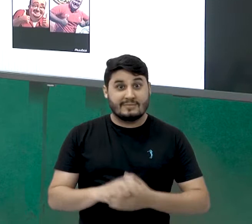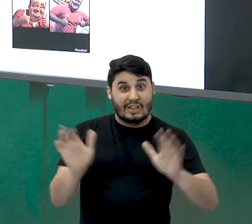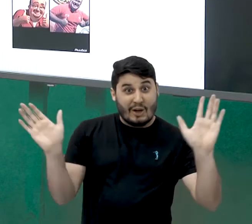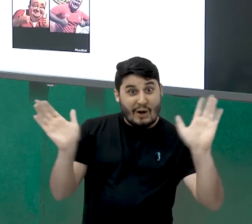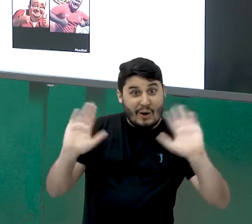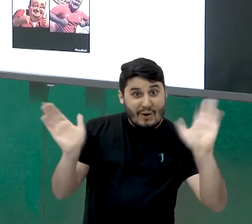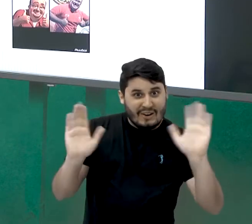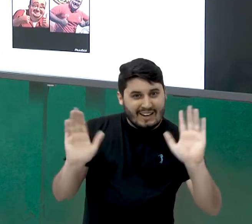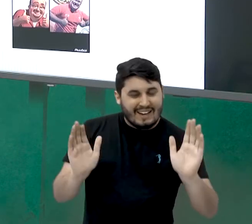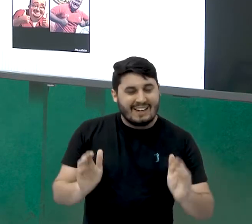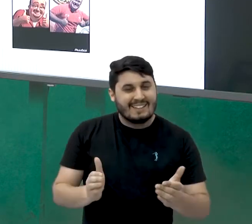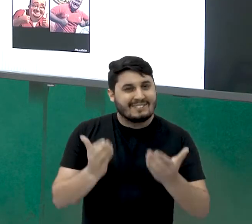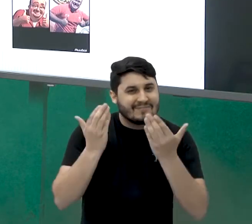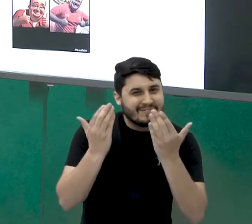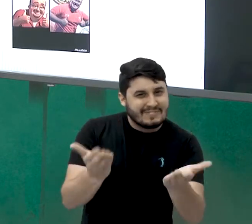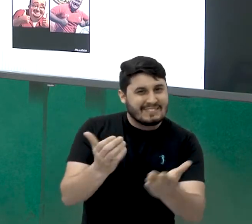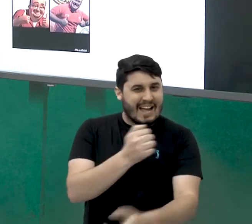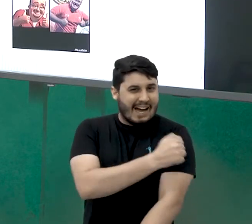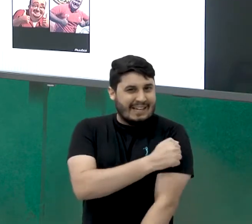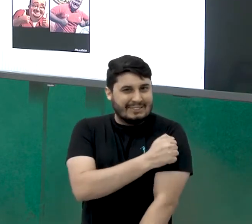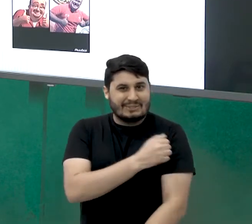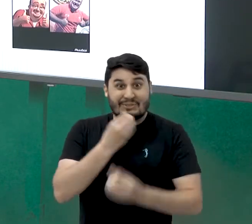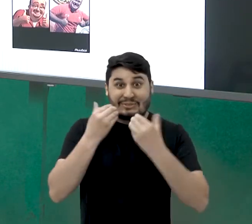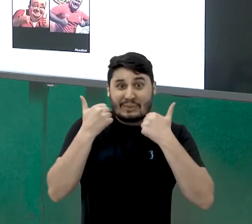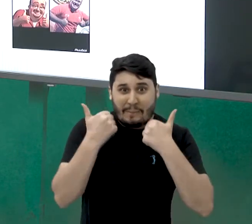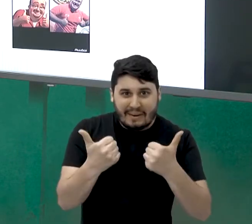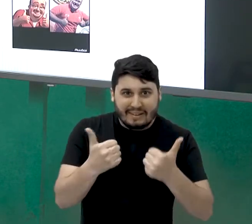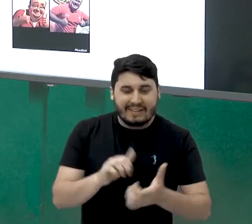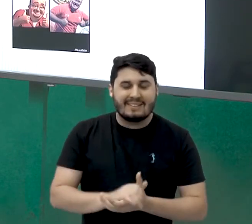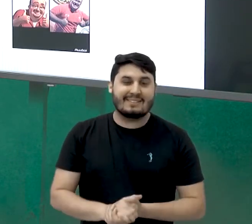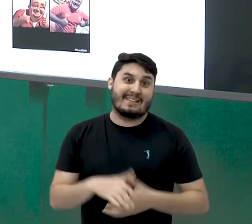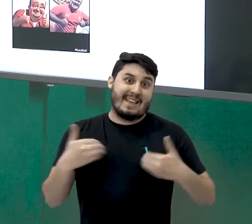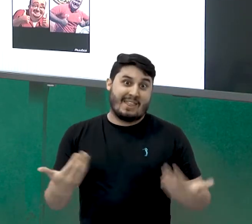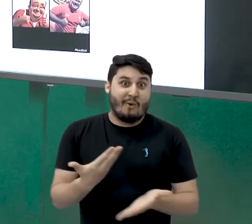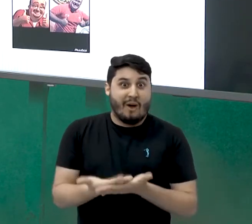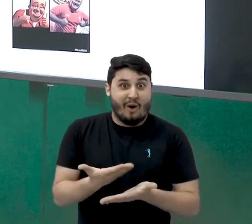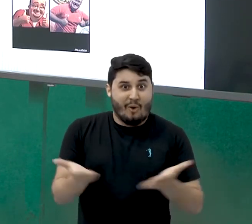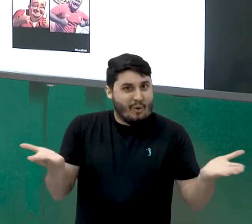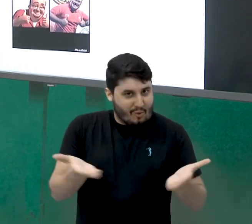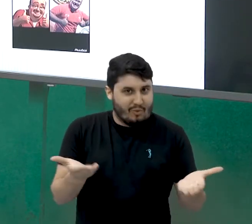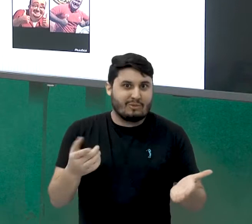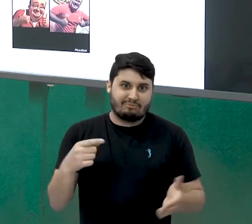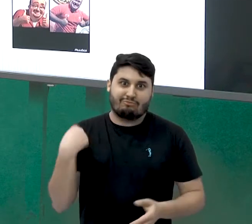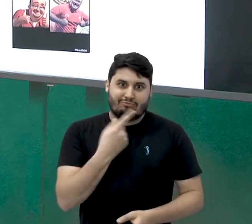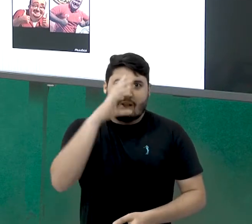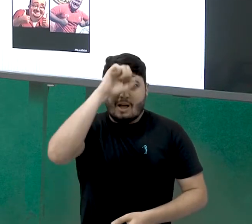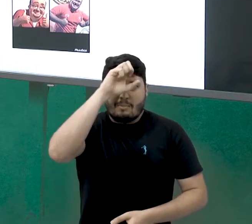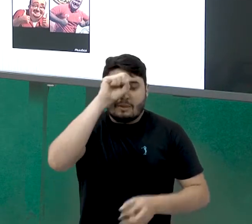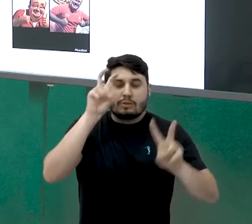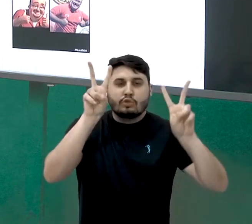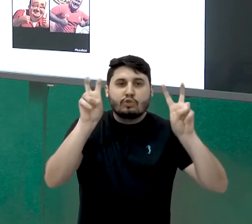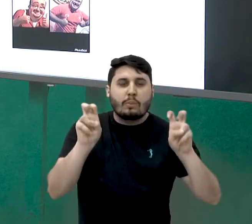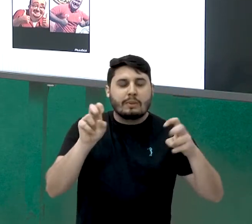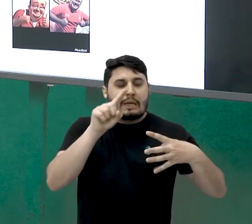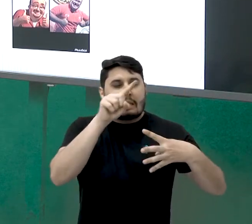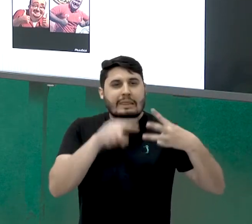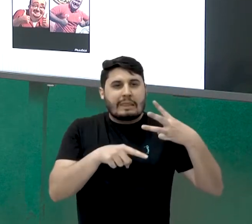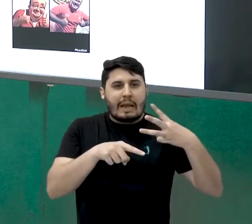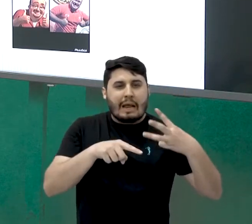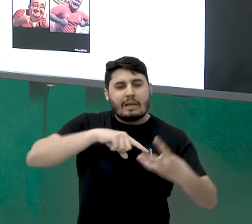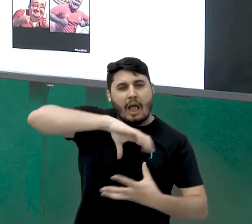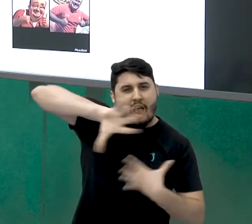Olá, querido aluno, olá, querida aluna, tudo bem? Bom, na aula de hoje nós vamos falar sobre as três revoluções industriais, tá